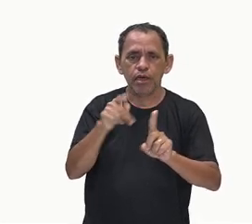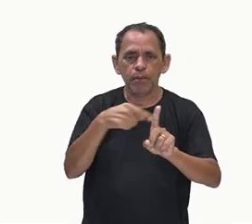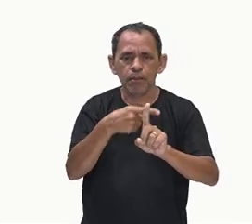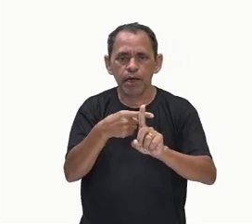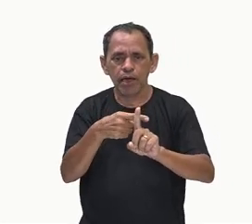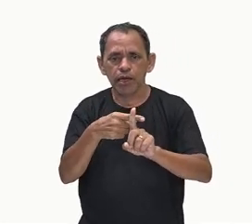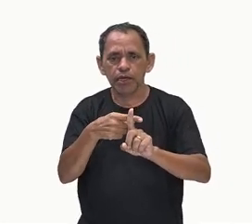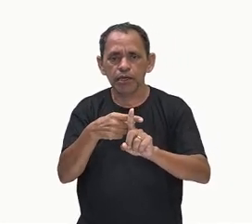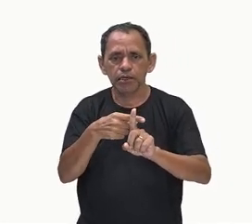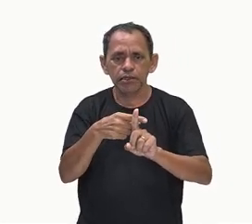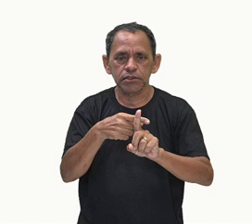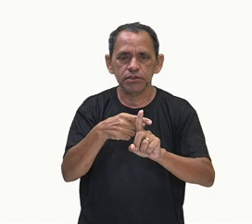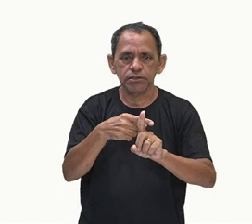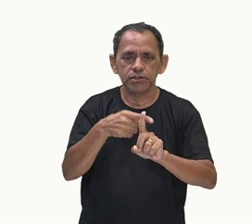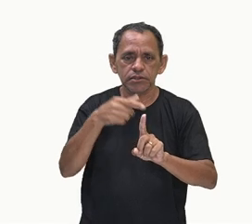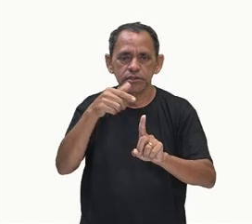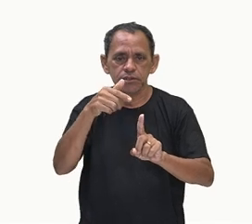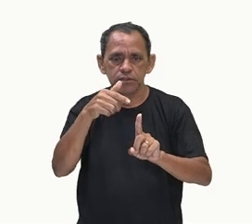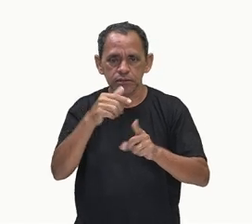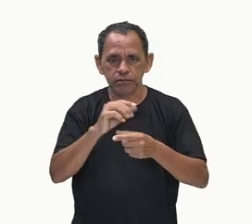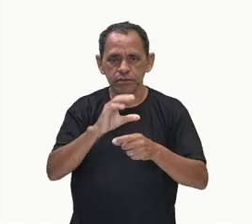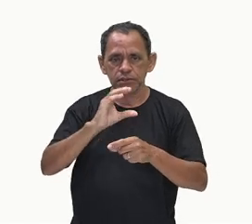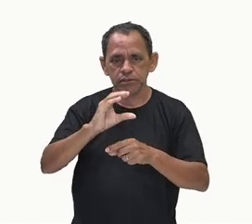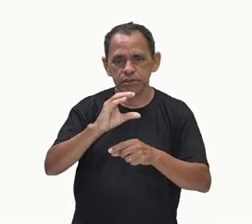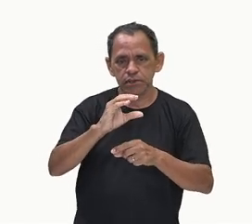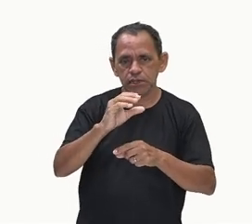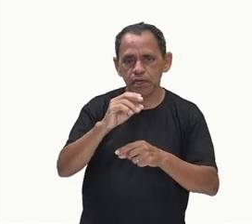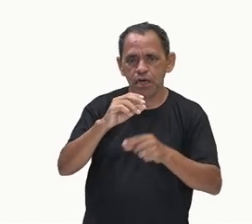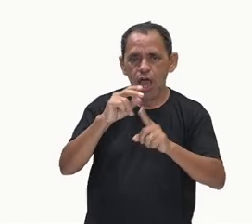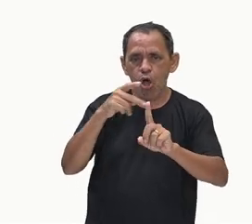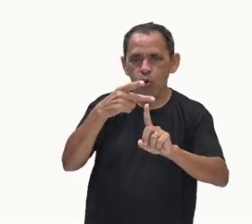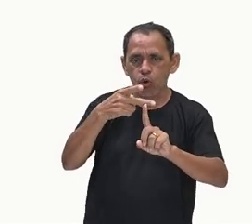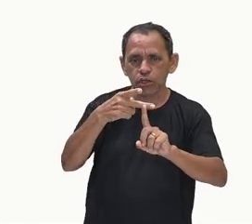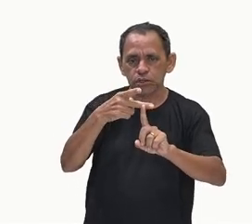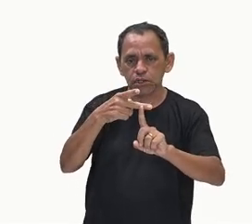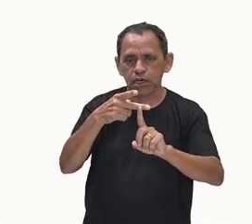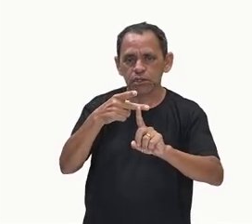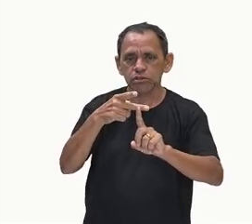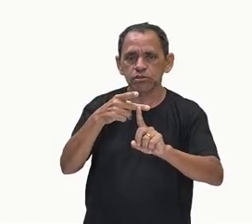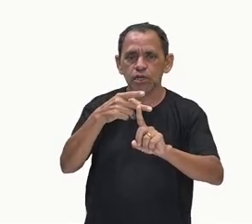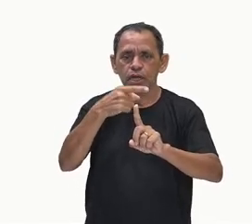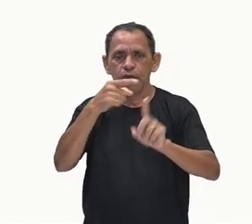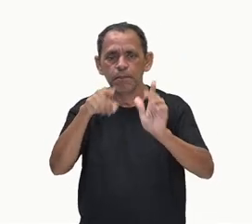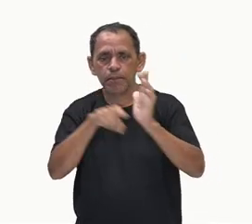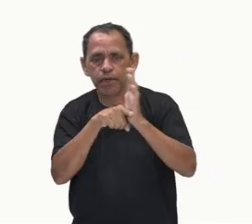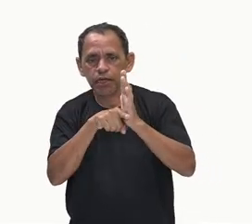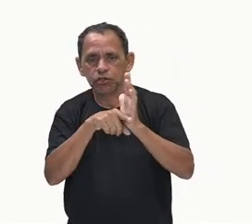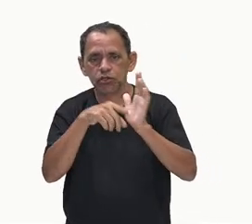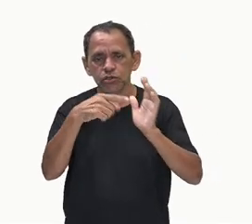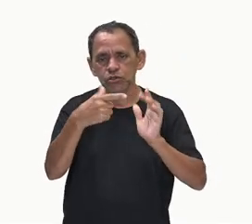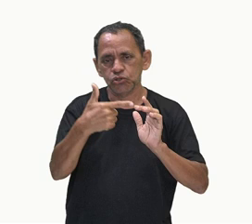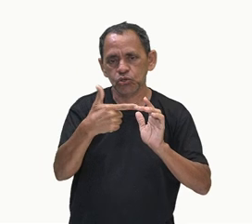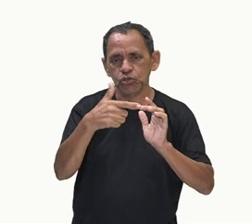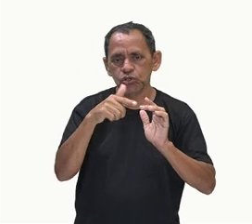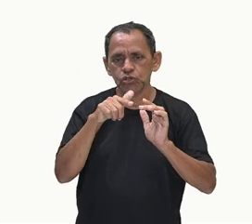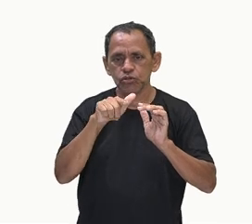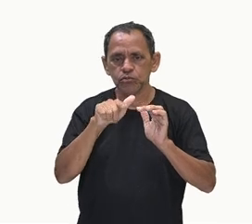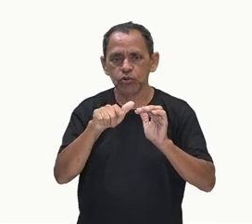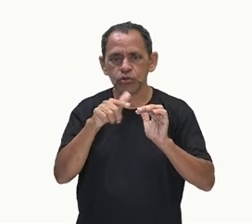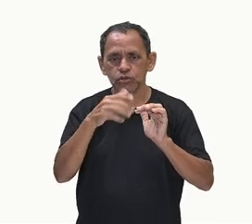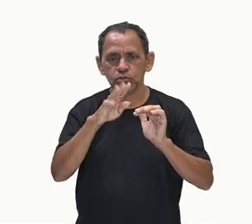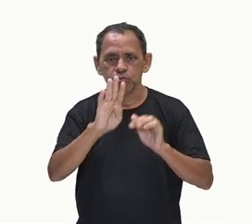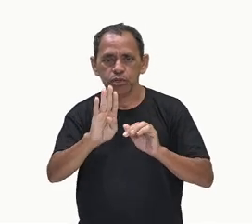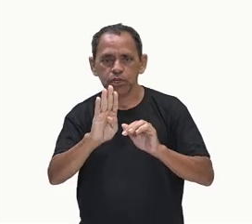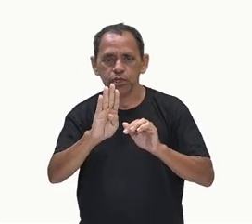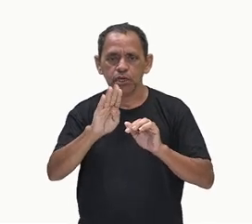com -2 vezes o lado que a gente já tem que é 13 o outro lado que a gente já tem que é sete e o